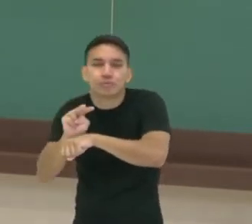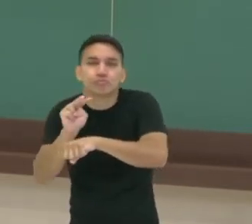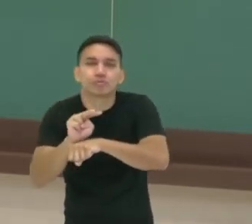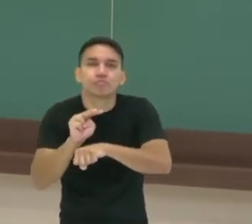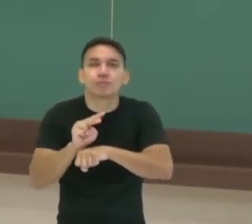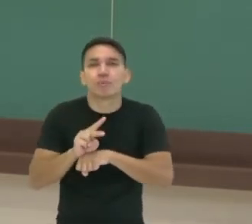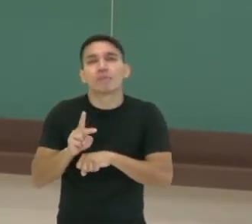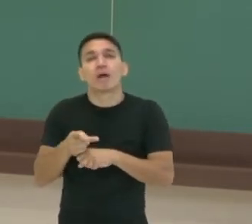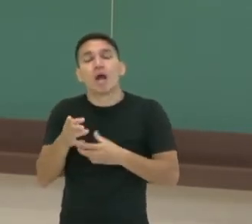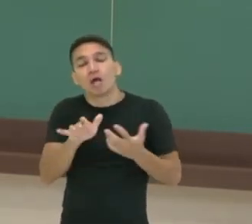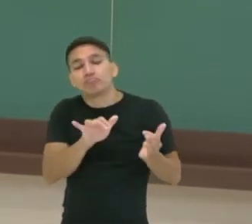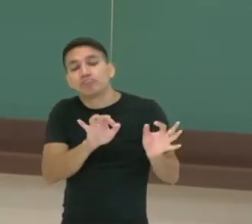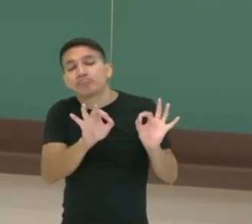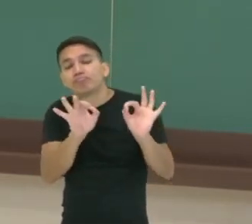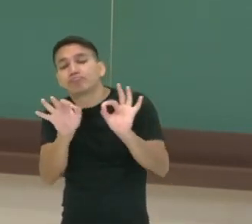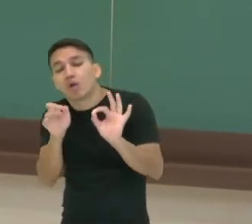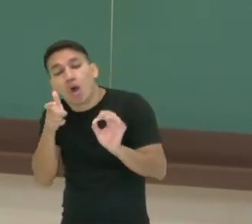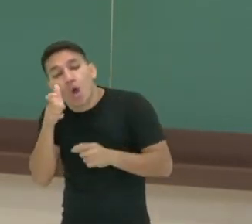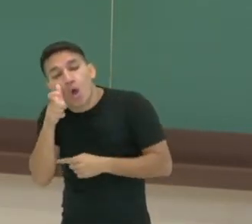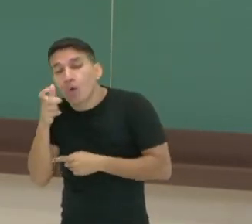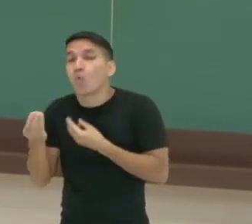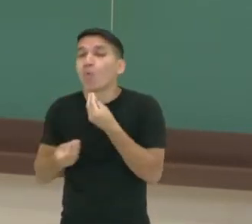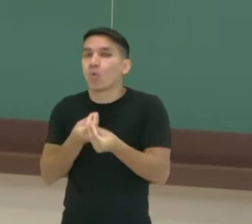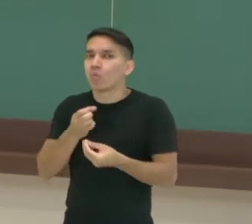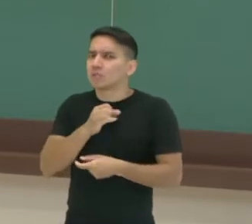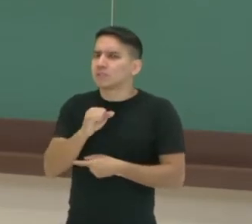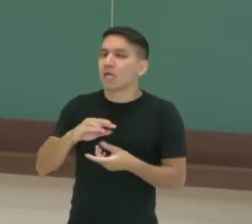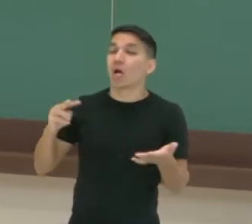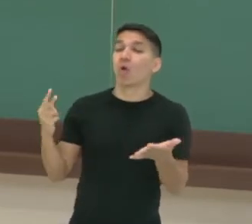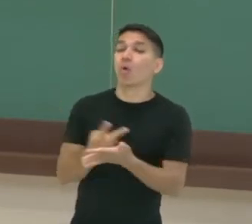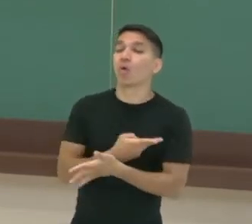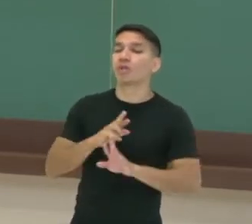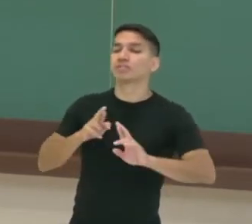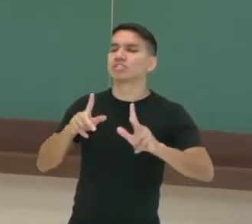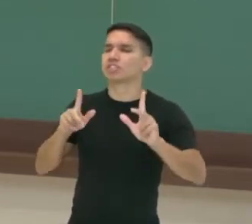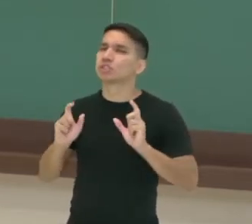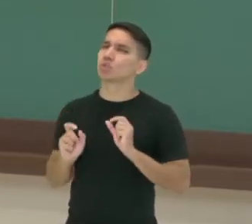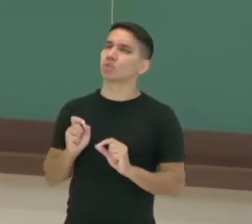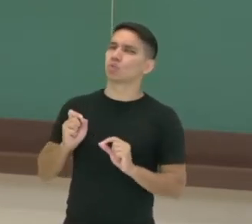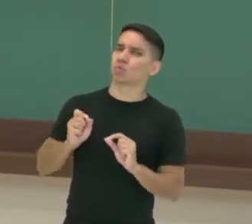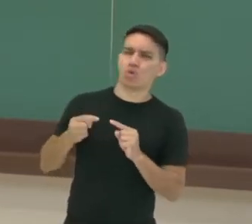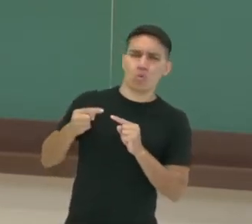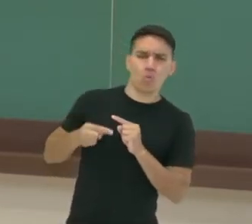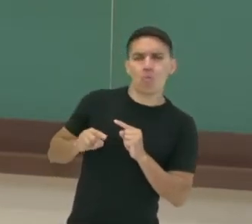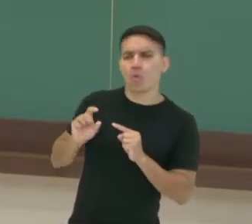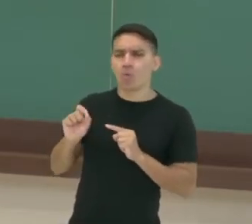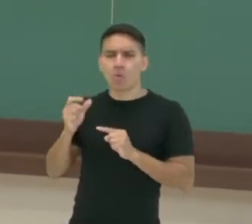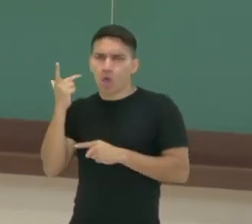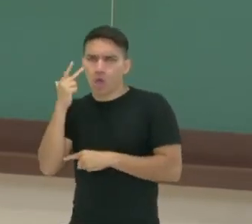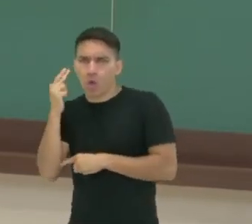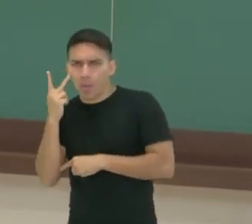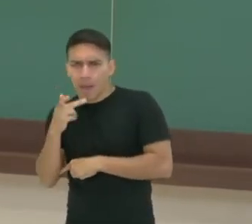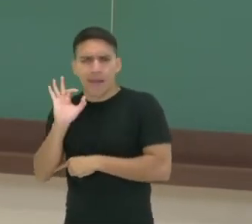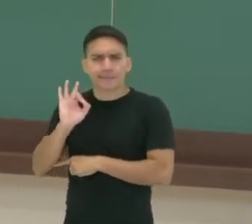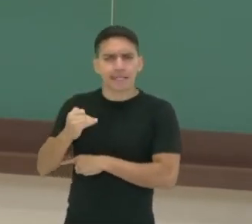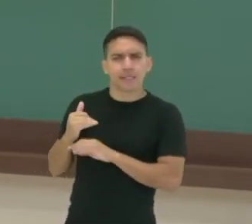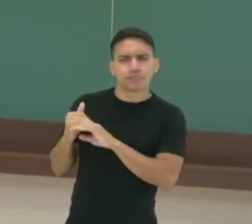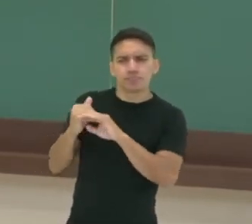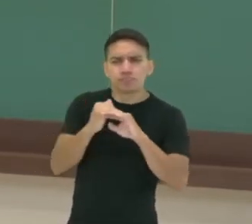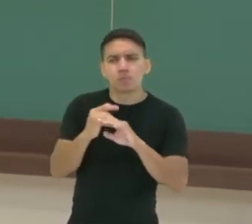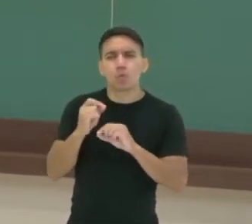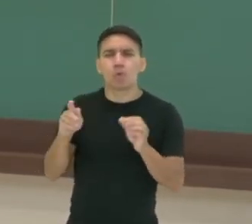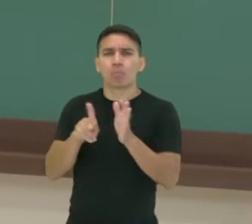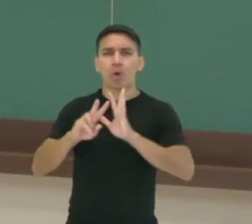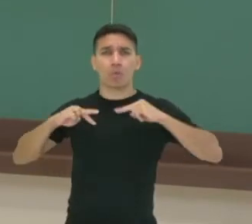desenvolvimento. E se alguma coisa não estiver indo bem, não for o normal, o ideal para os seres